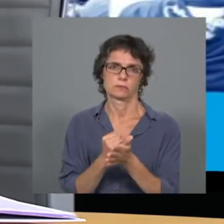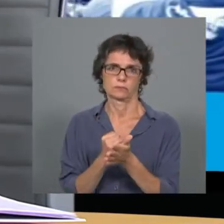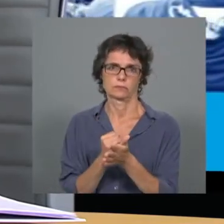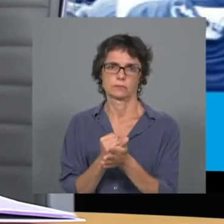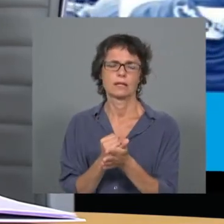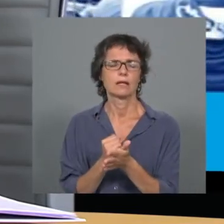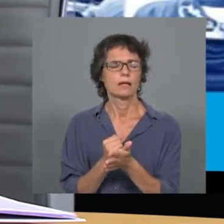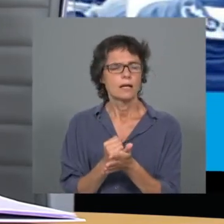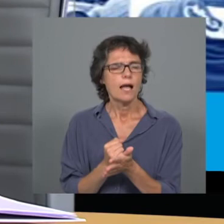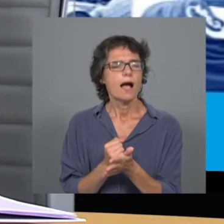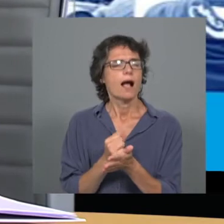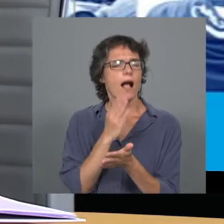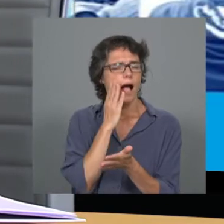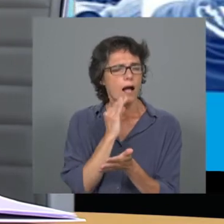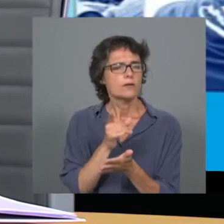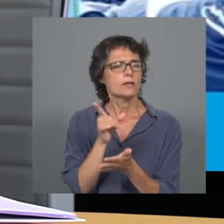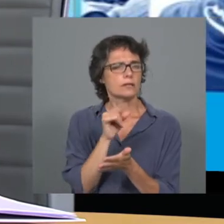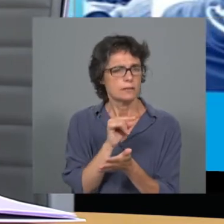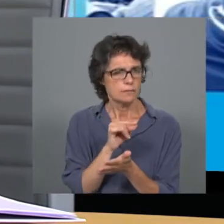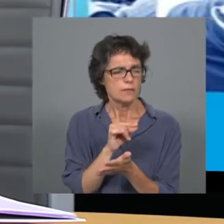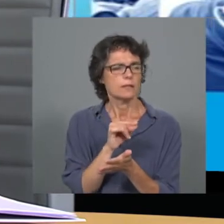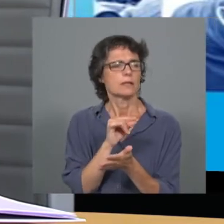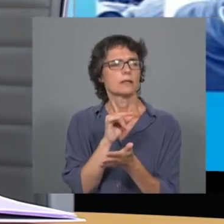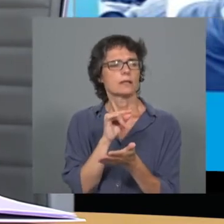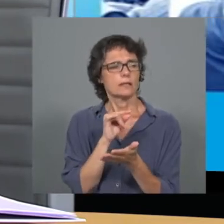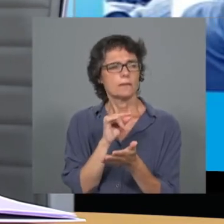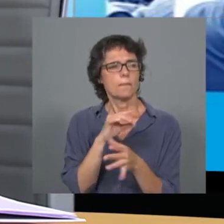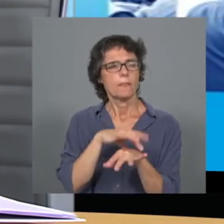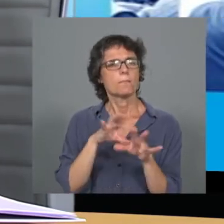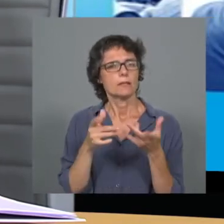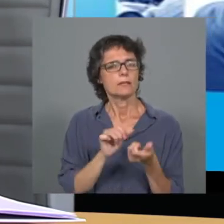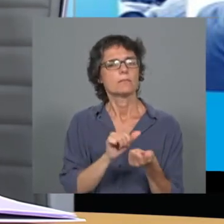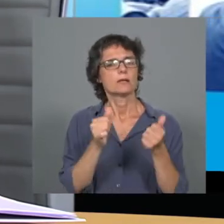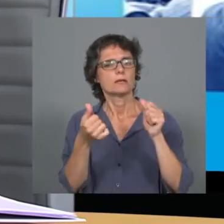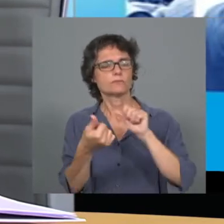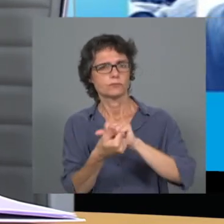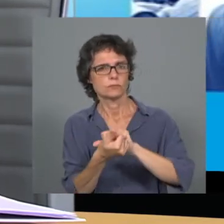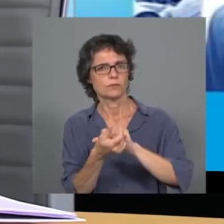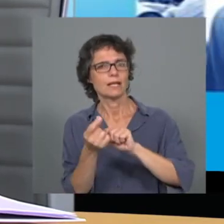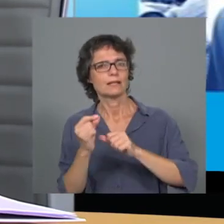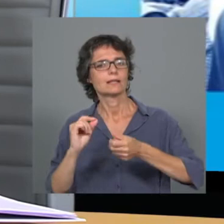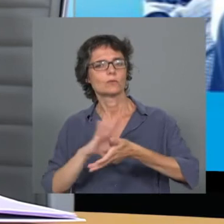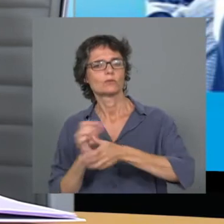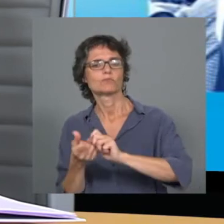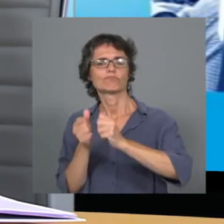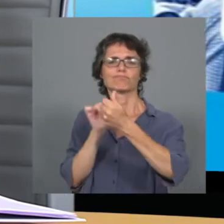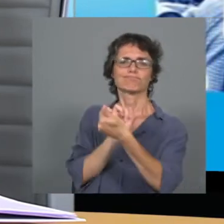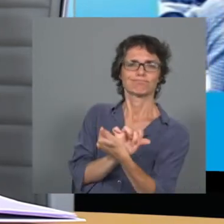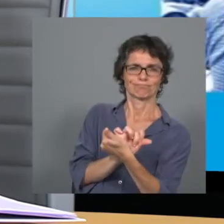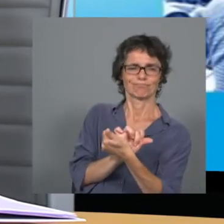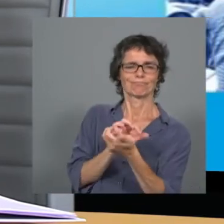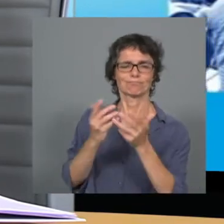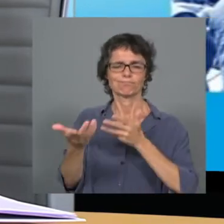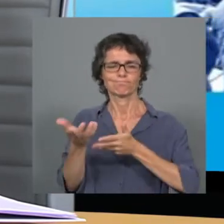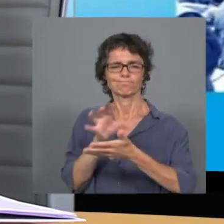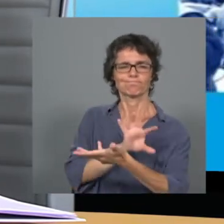transformou a pandemia e a pandemia também nos transformou a nós, não é? Portanto, o facto de nós podermos alterar a